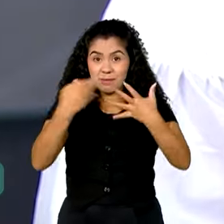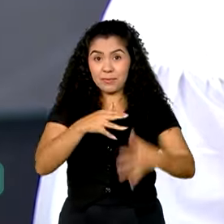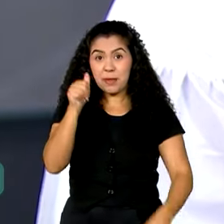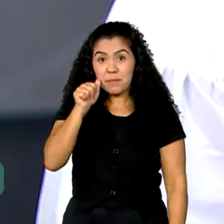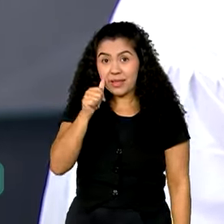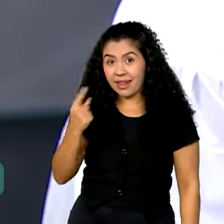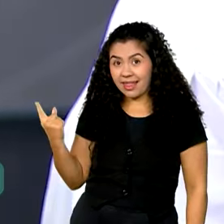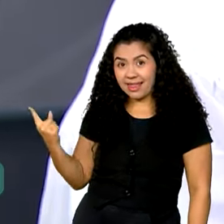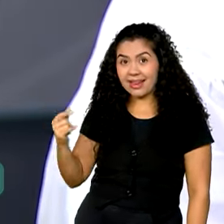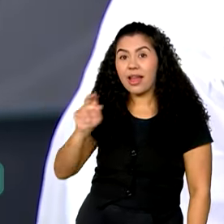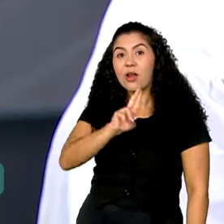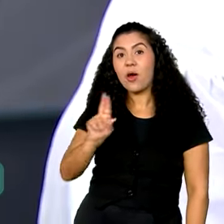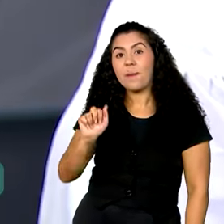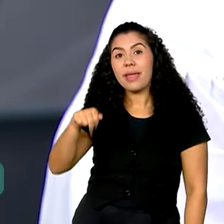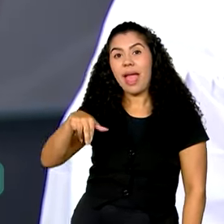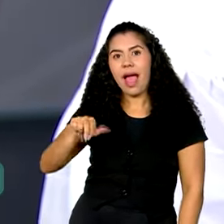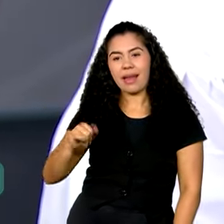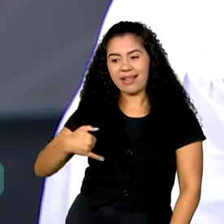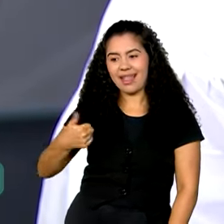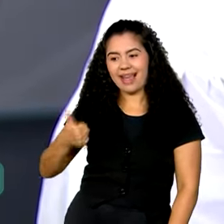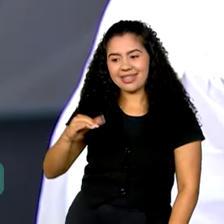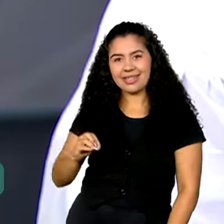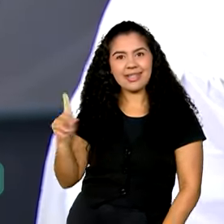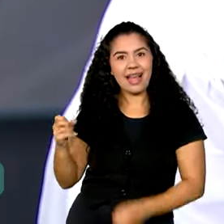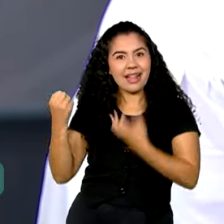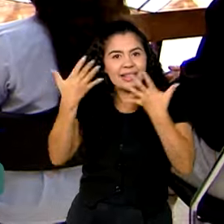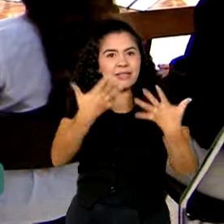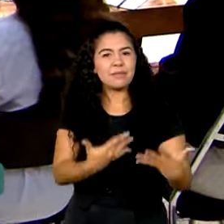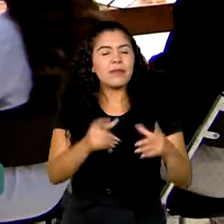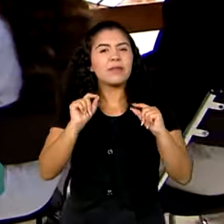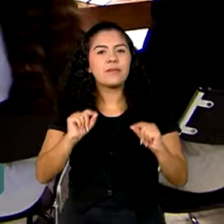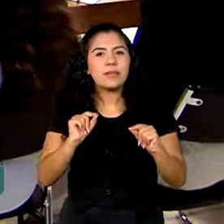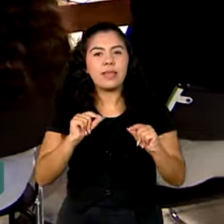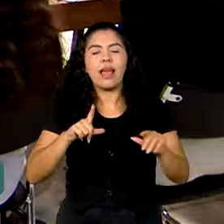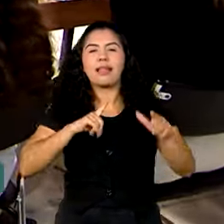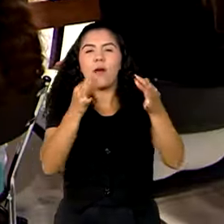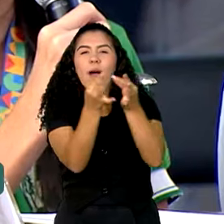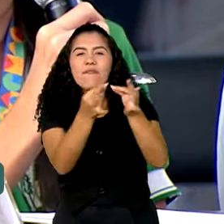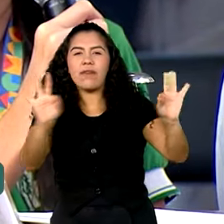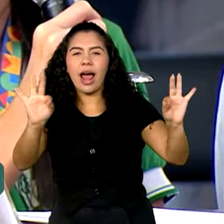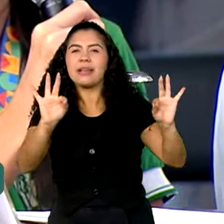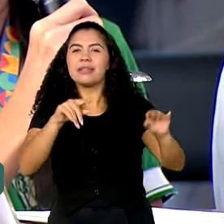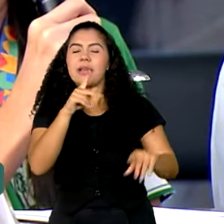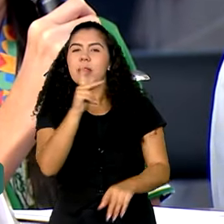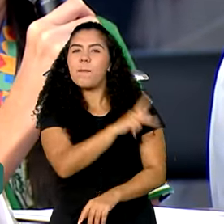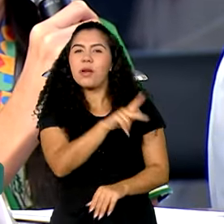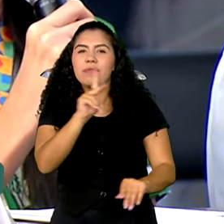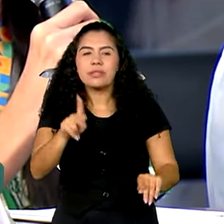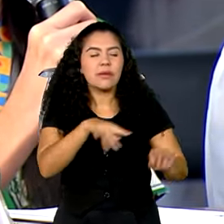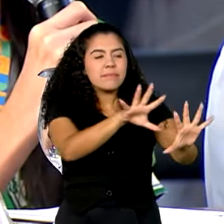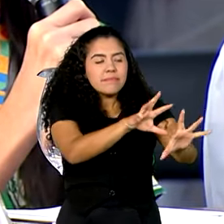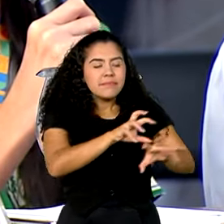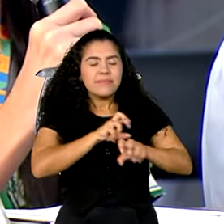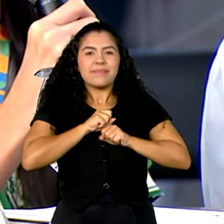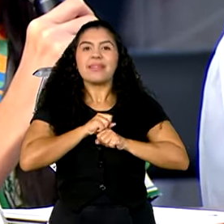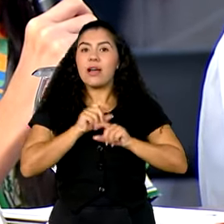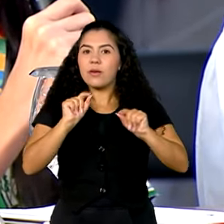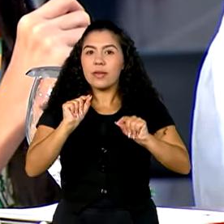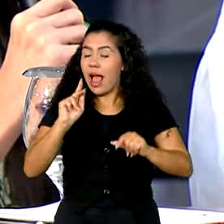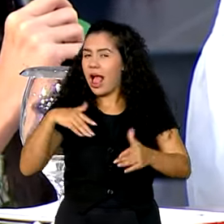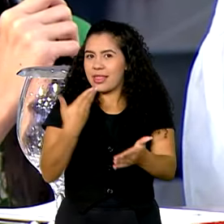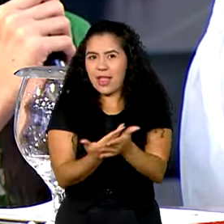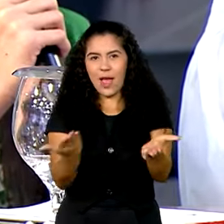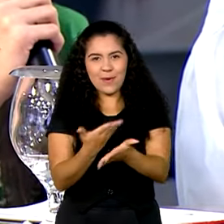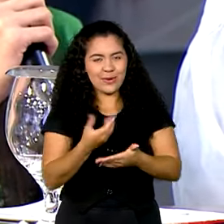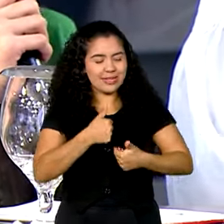anos, disse ter como inspiração a frase de uma de suas professoras. É uma frase que eu guardo até hoje no meu